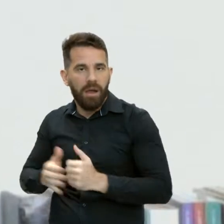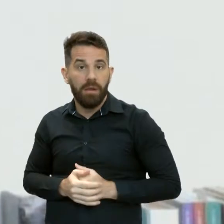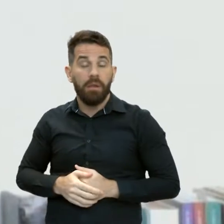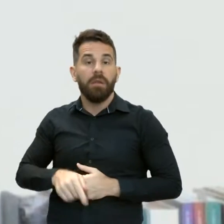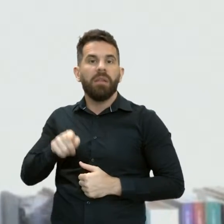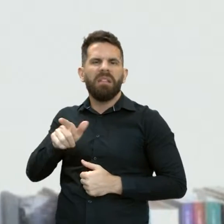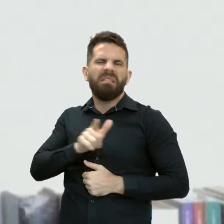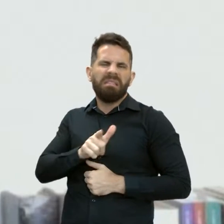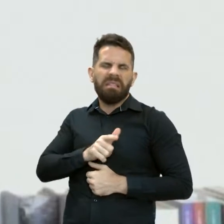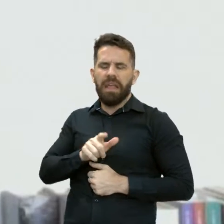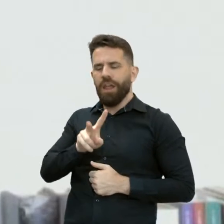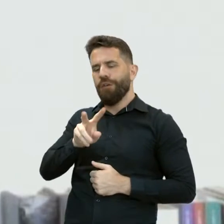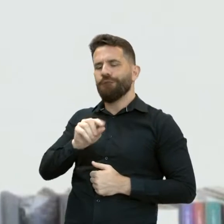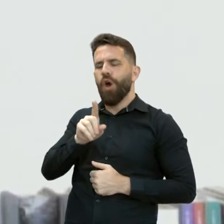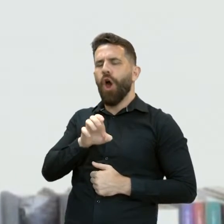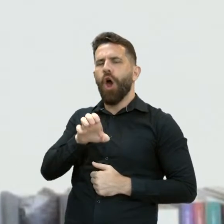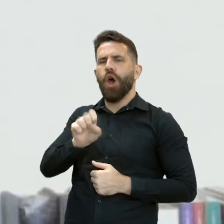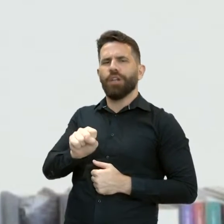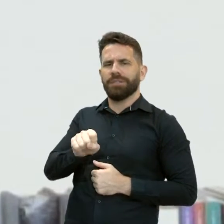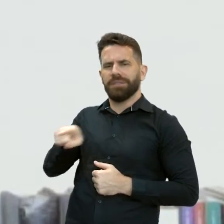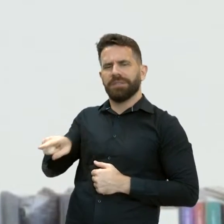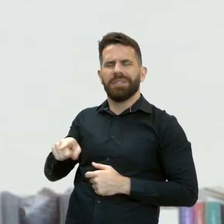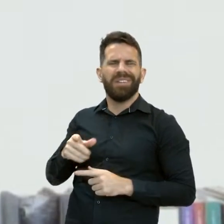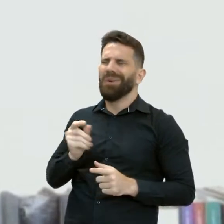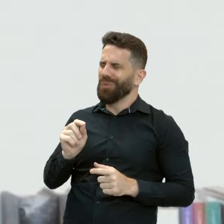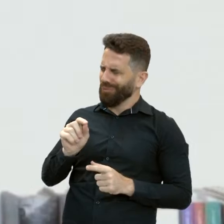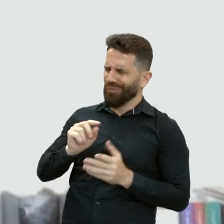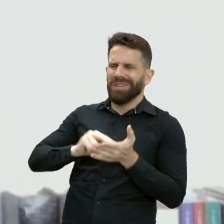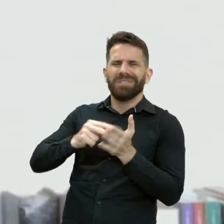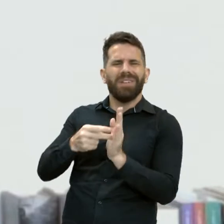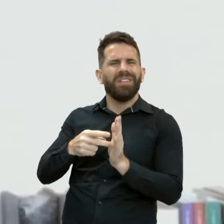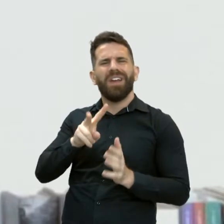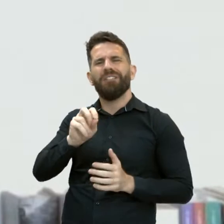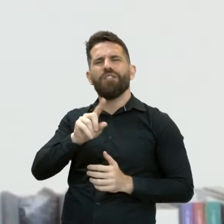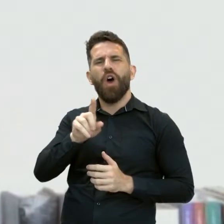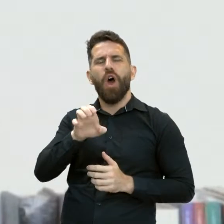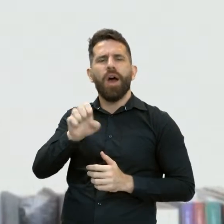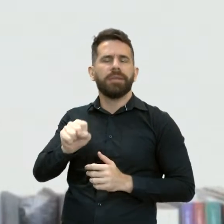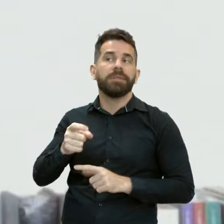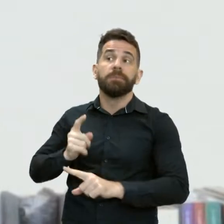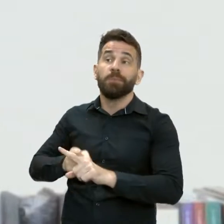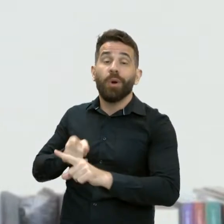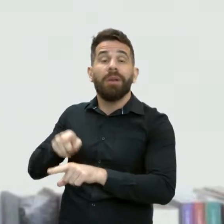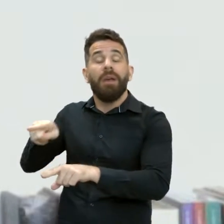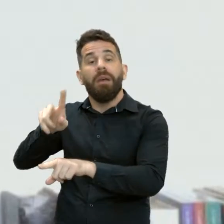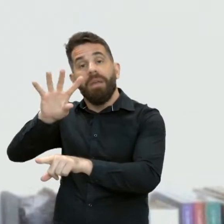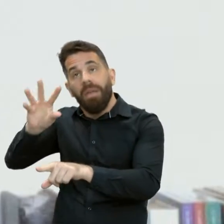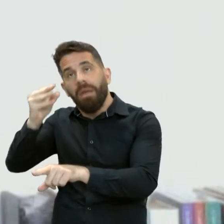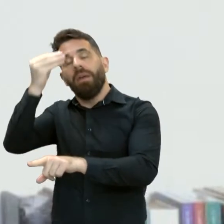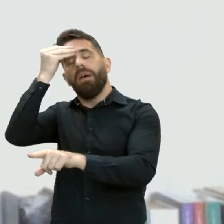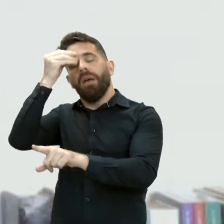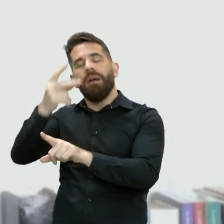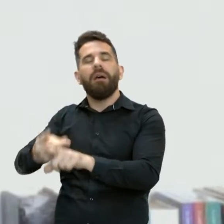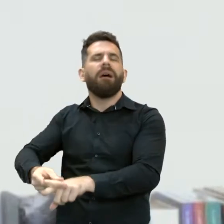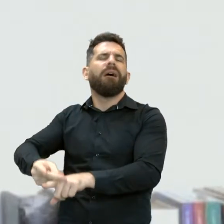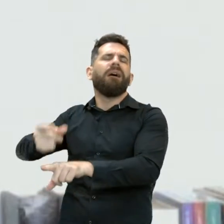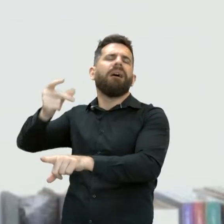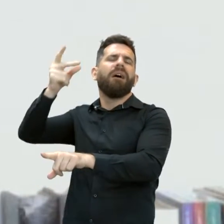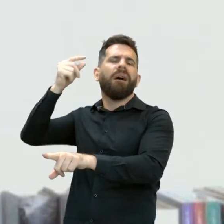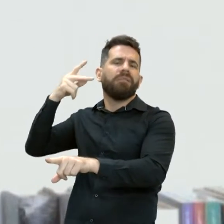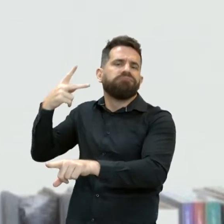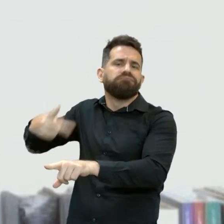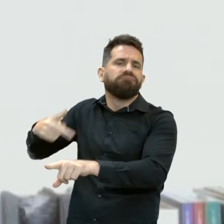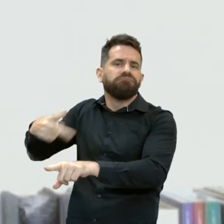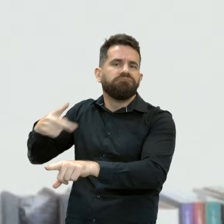emersas. Por quê? Porque ela vai ali falar das lavadeiras de Goiás, das mulheres que